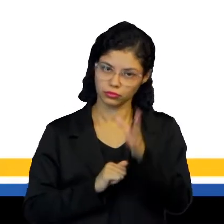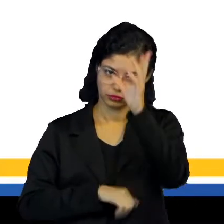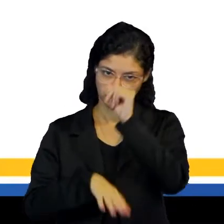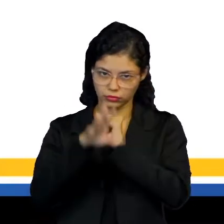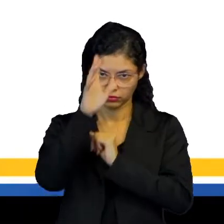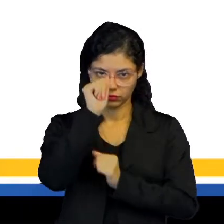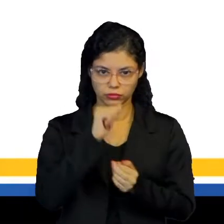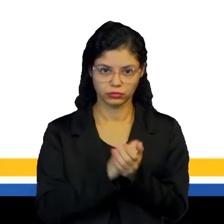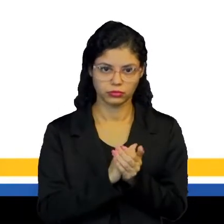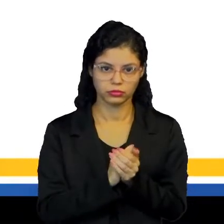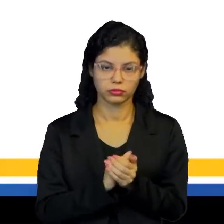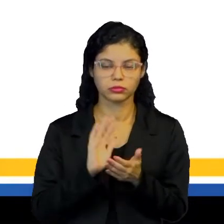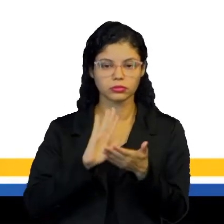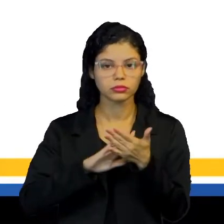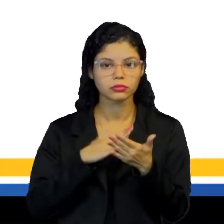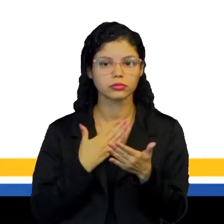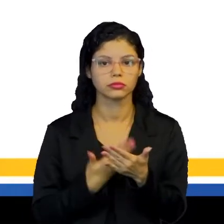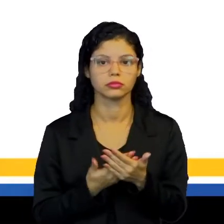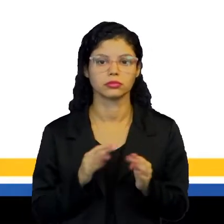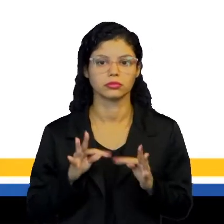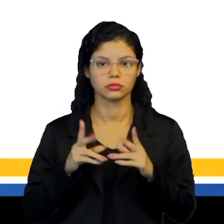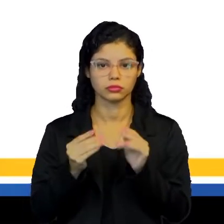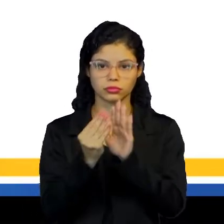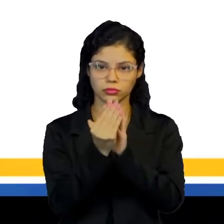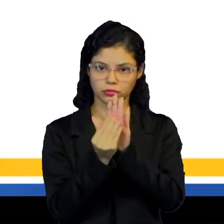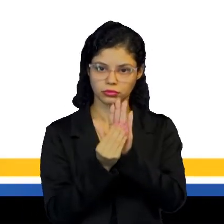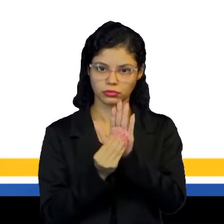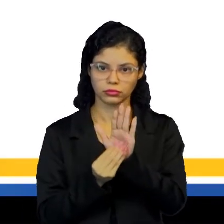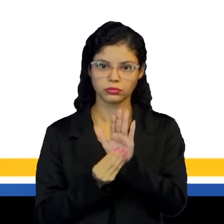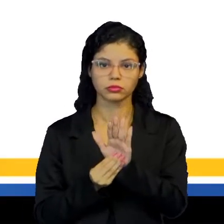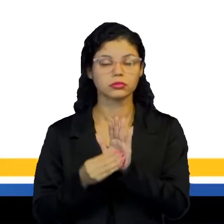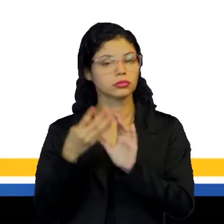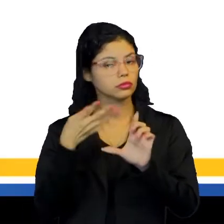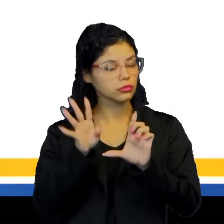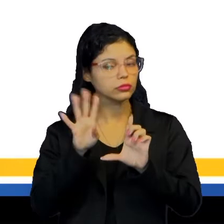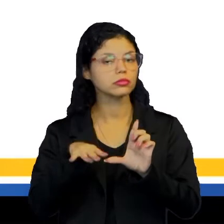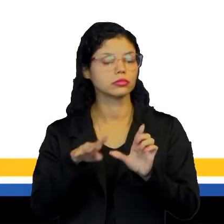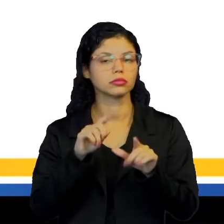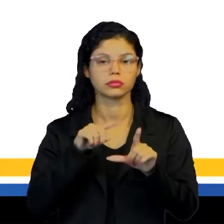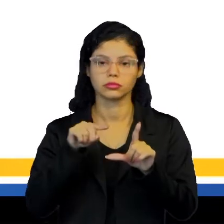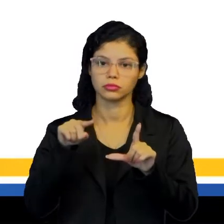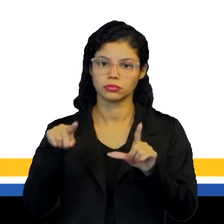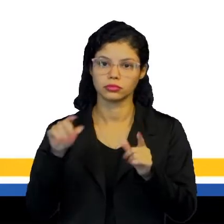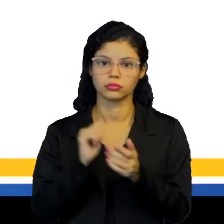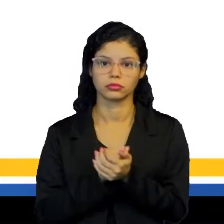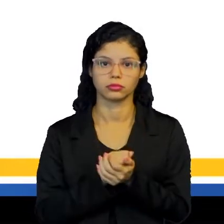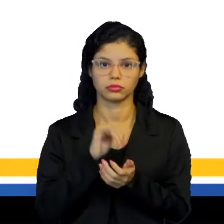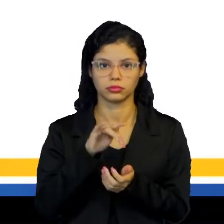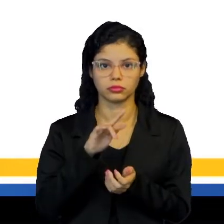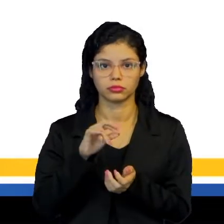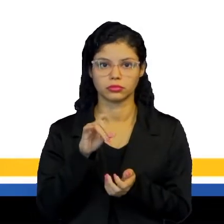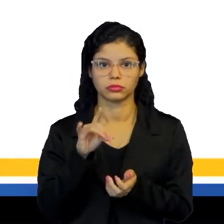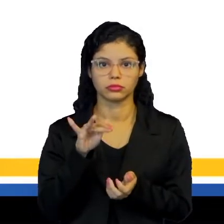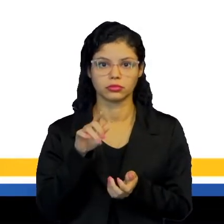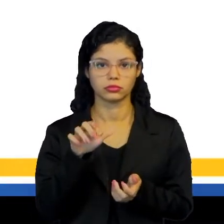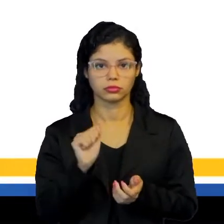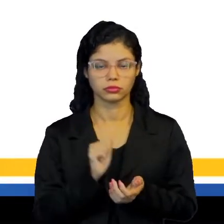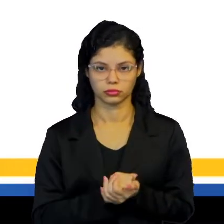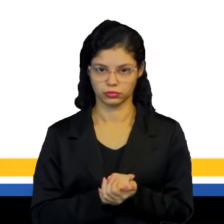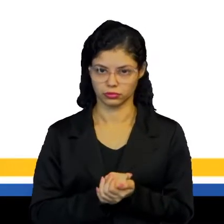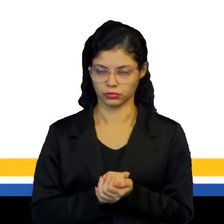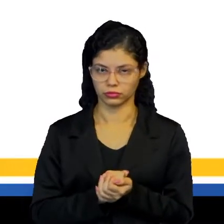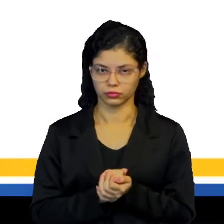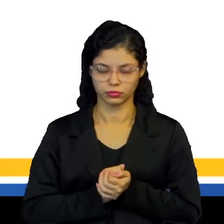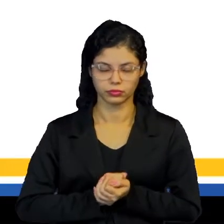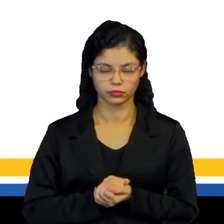Aprenda sobre a interpretação de dados com tabelas, gráfico e infográficos. Então, olha